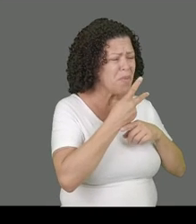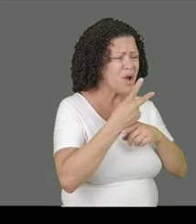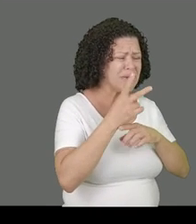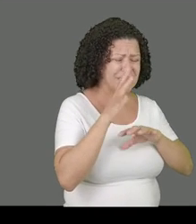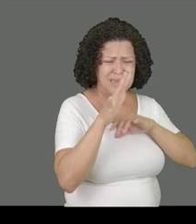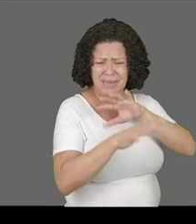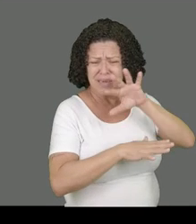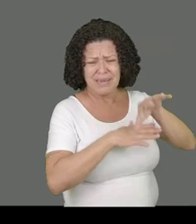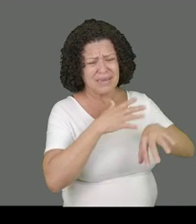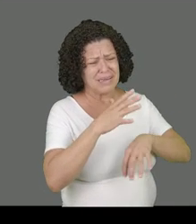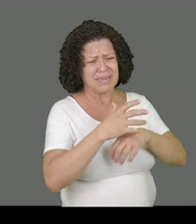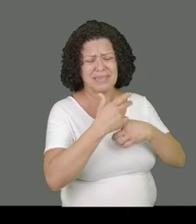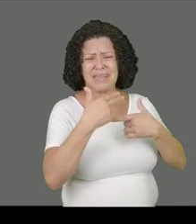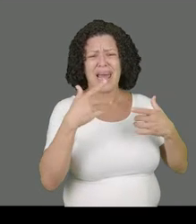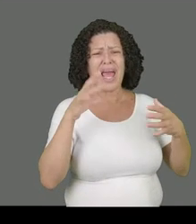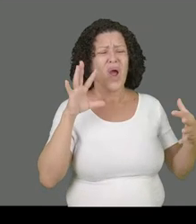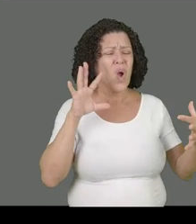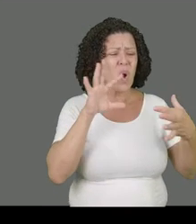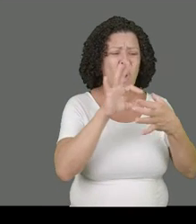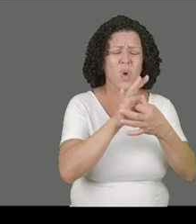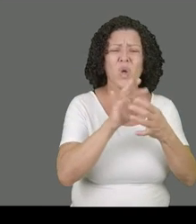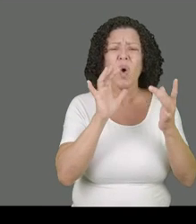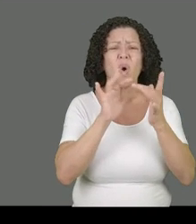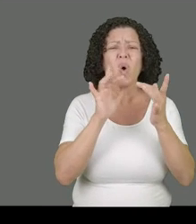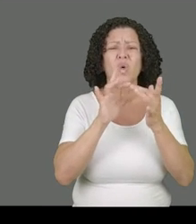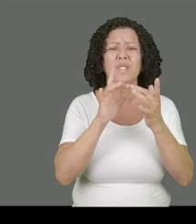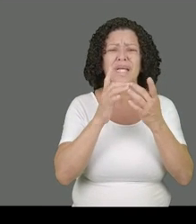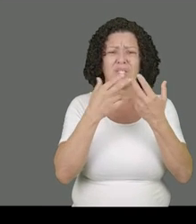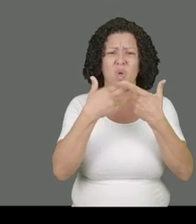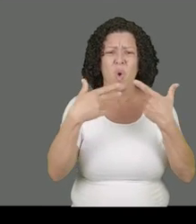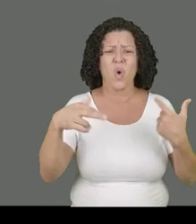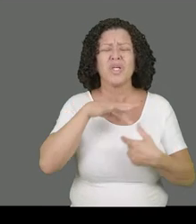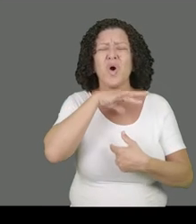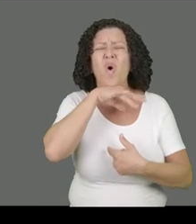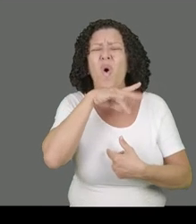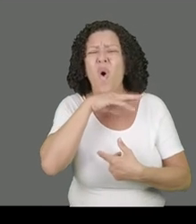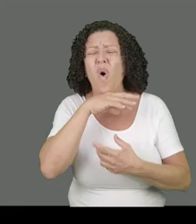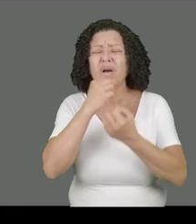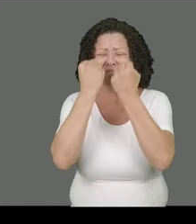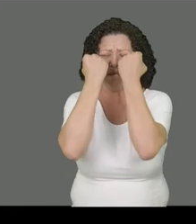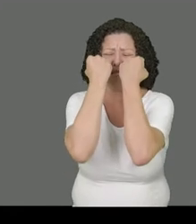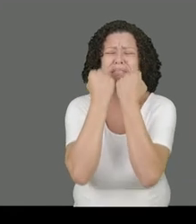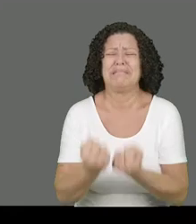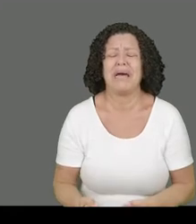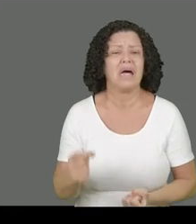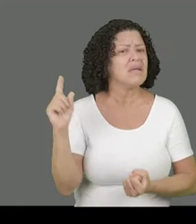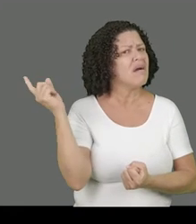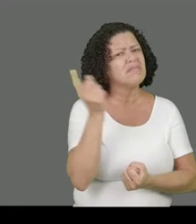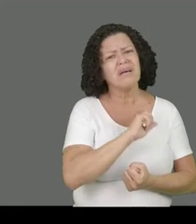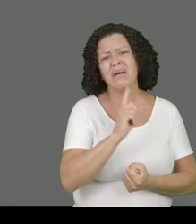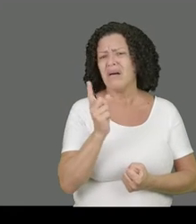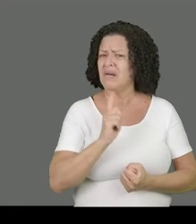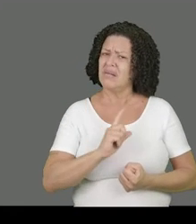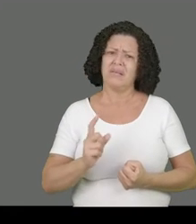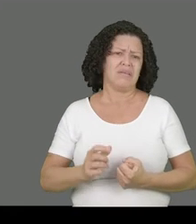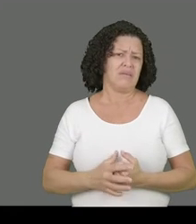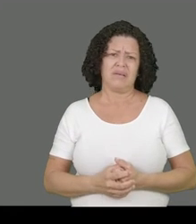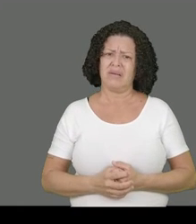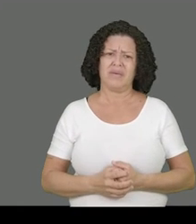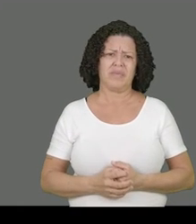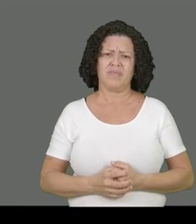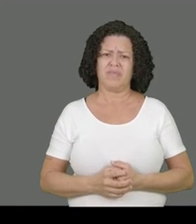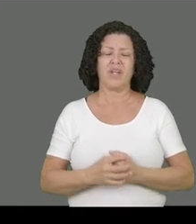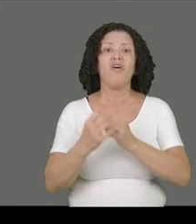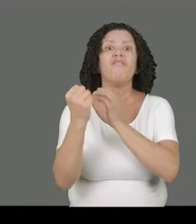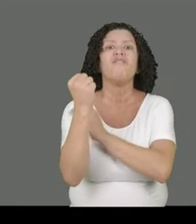vamos ficar só procurando acessar, ter conexão, contato com coisas tristes, notícias pesadas o tempo